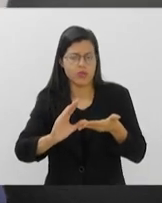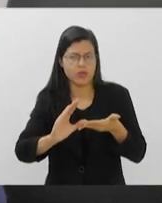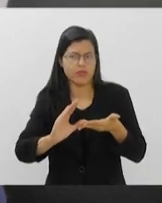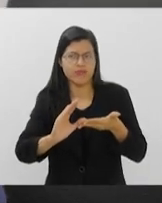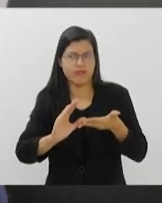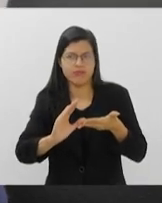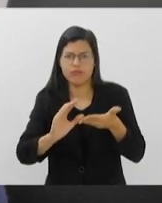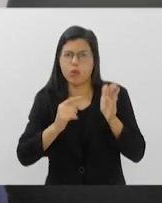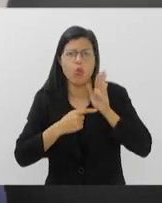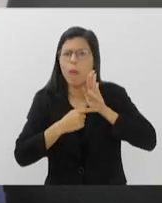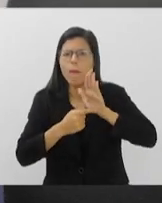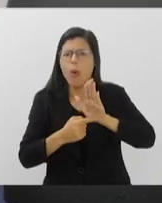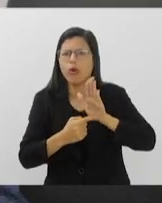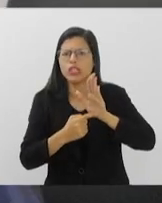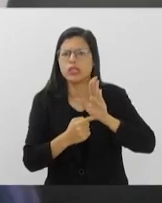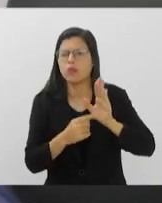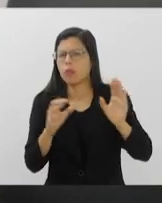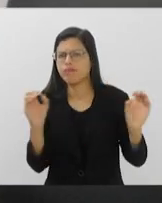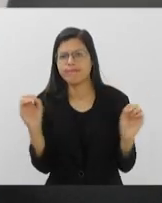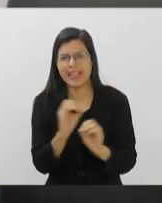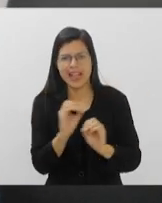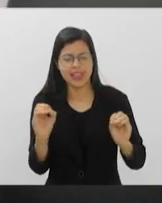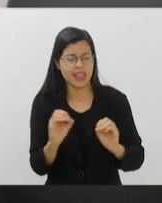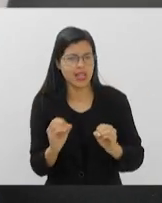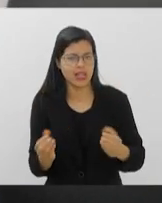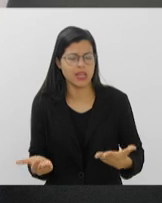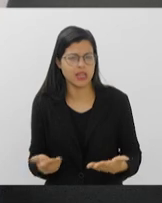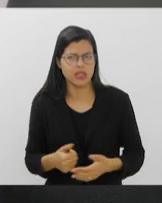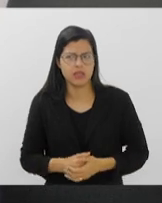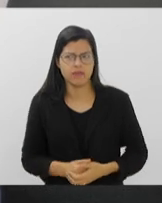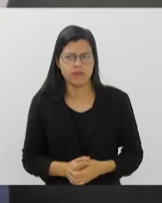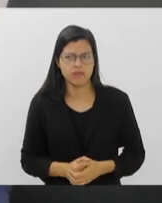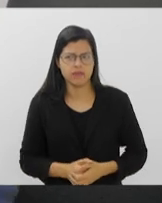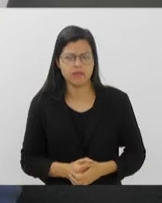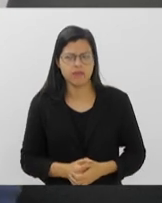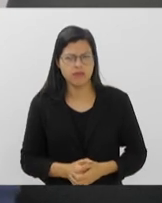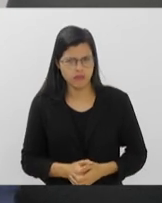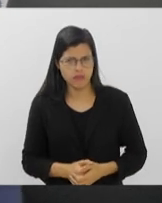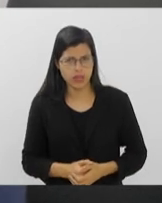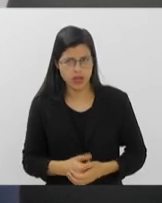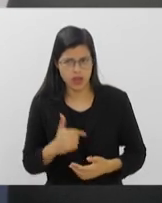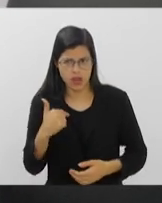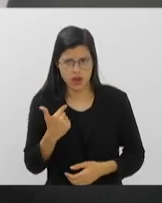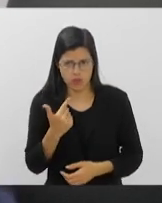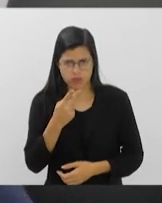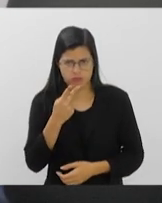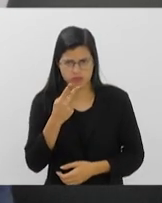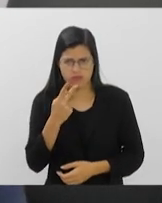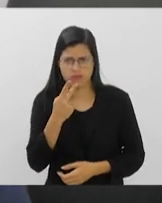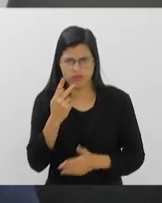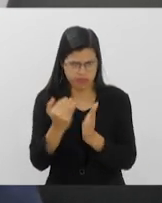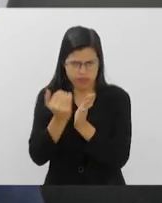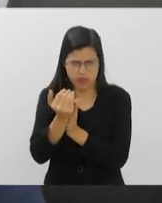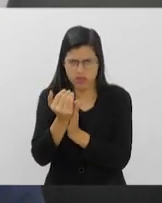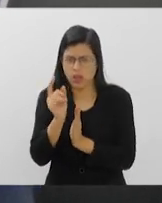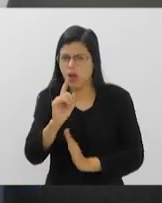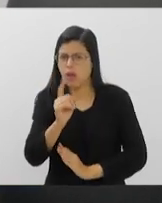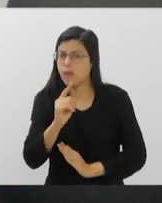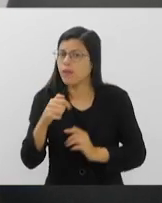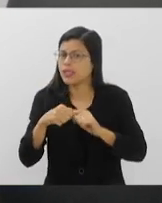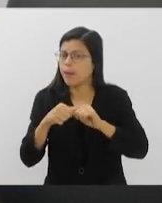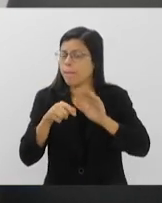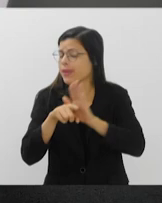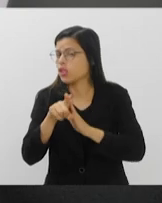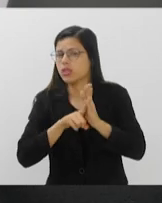nada conselhos que não entregam nada tô exagerando vamos fazer a pesquisa você